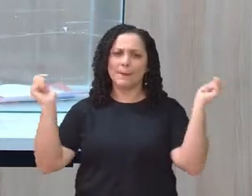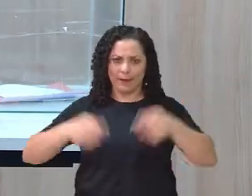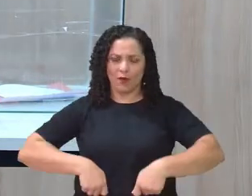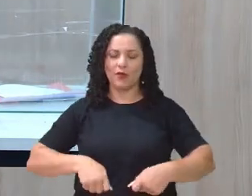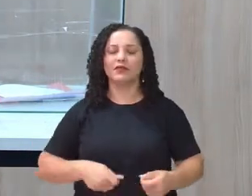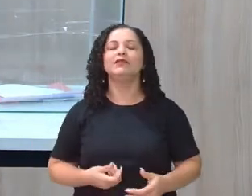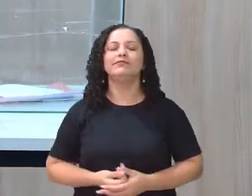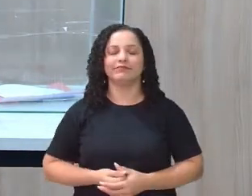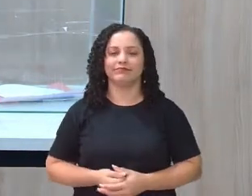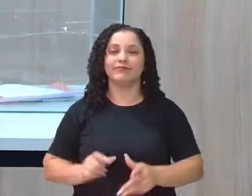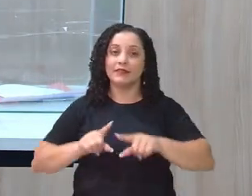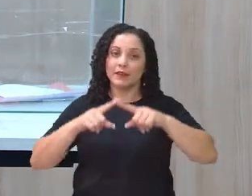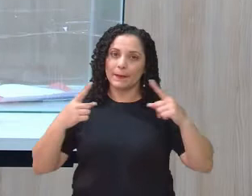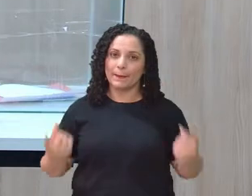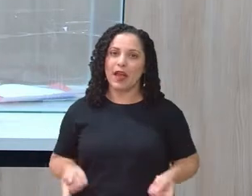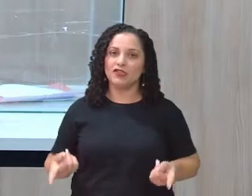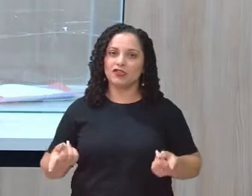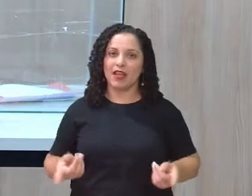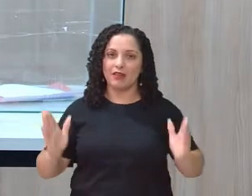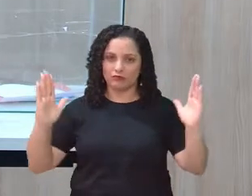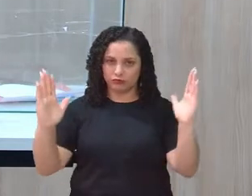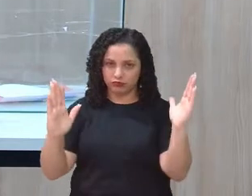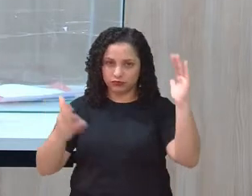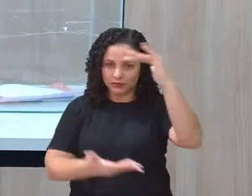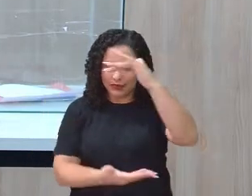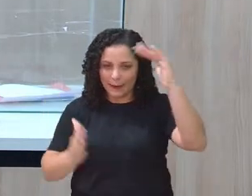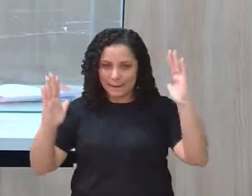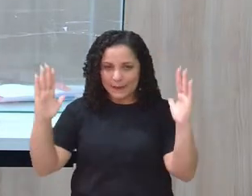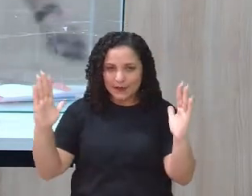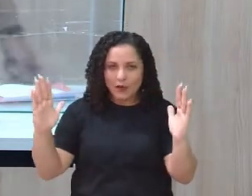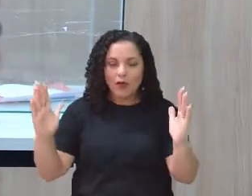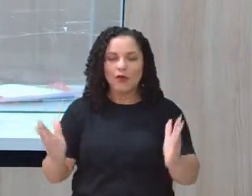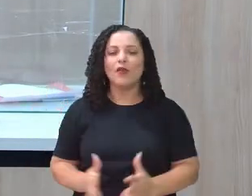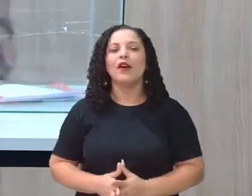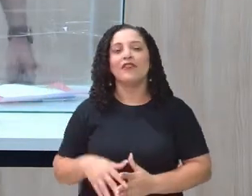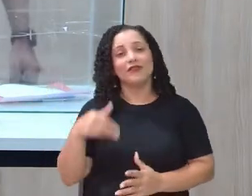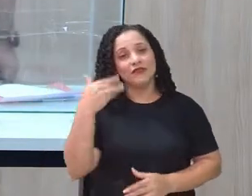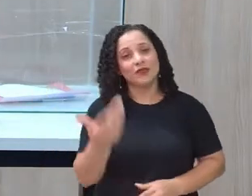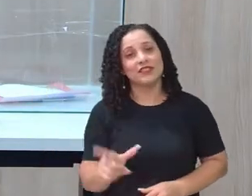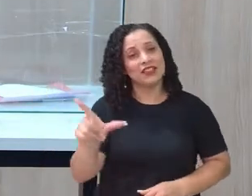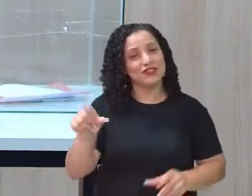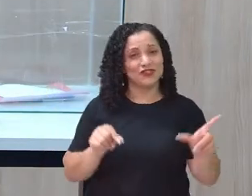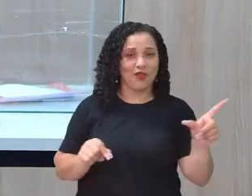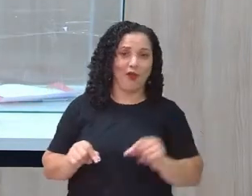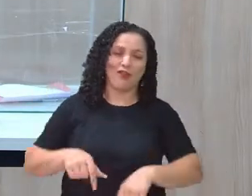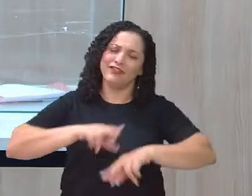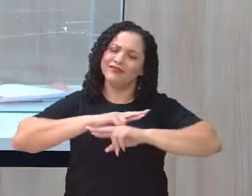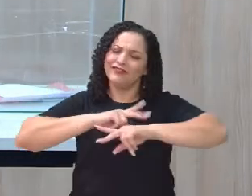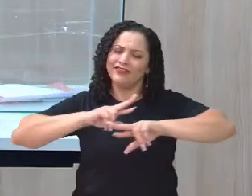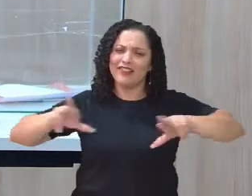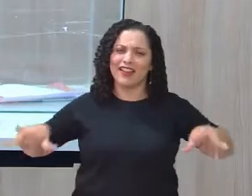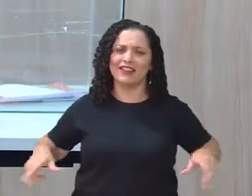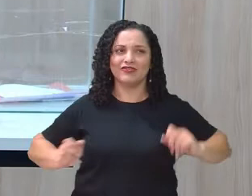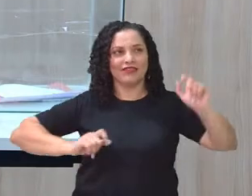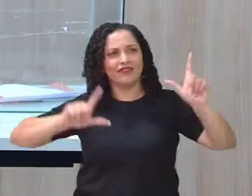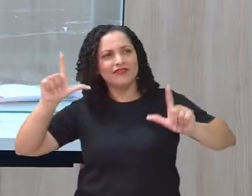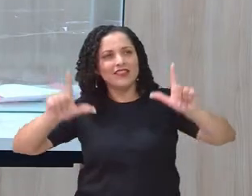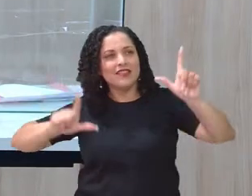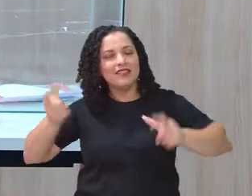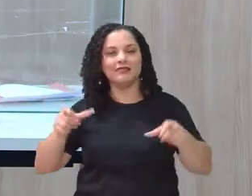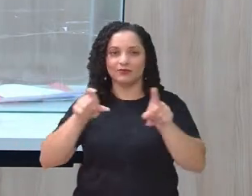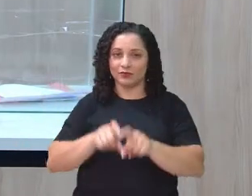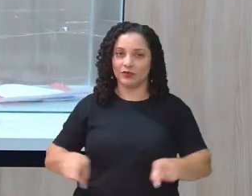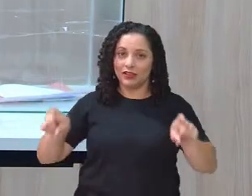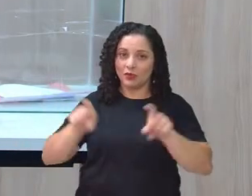celular, porém é uma telinha menor do que a da TV, então você aí escolhe, tem várias opções disponíveis aí para